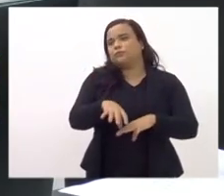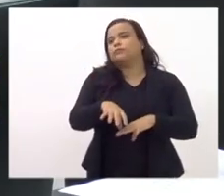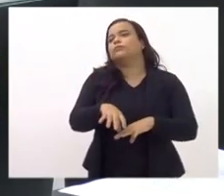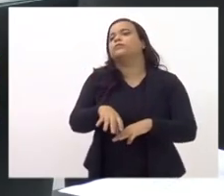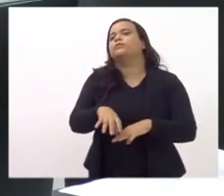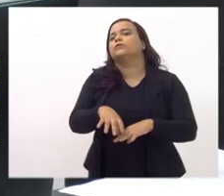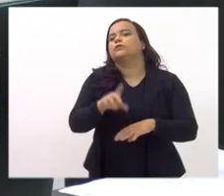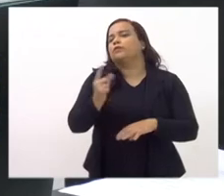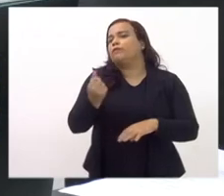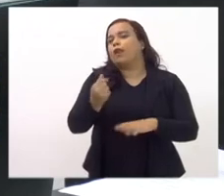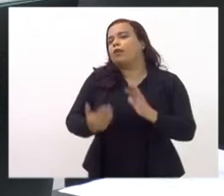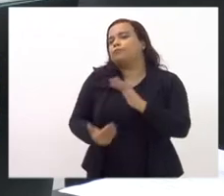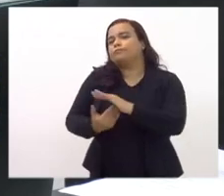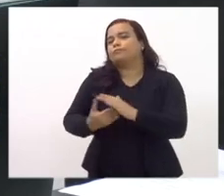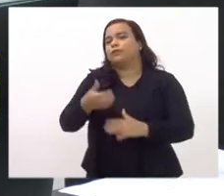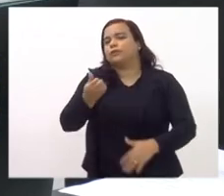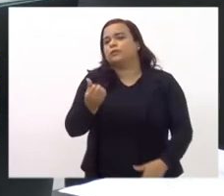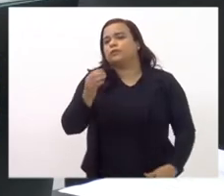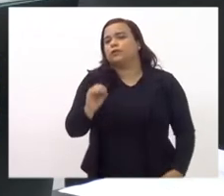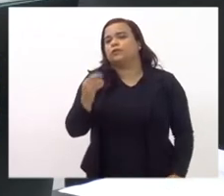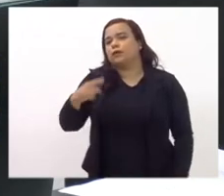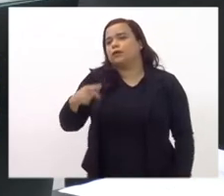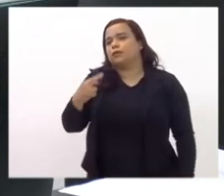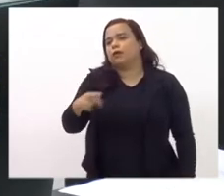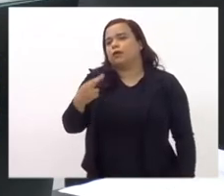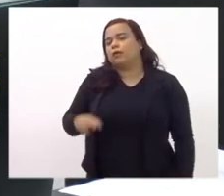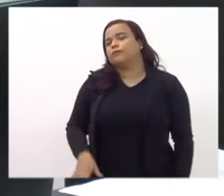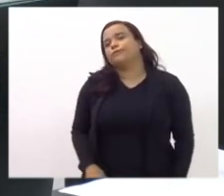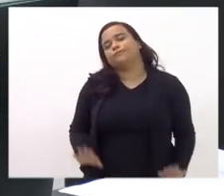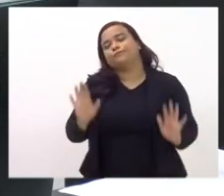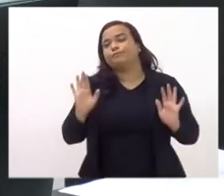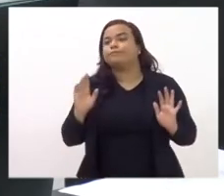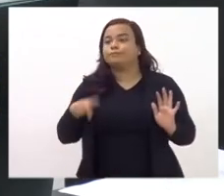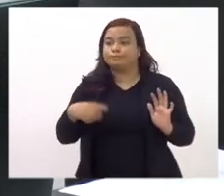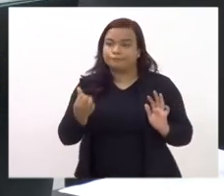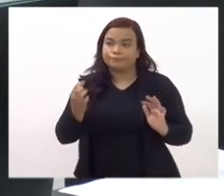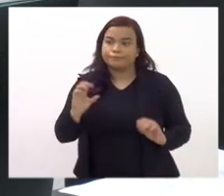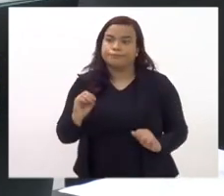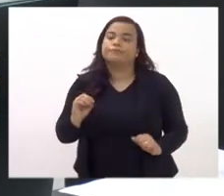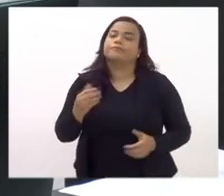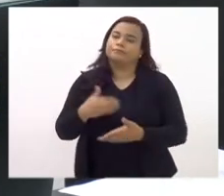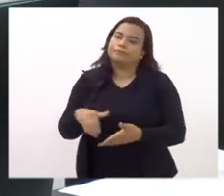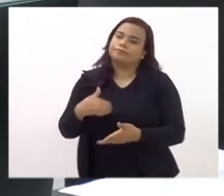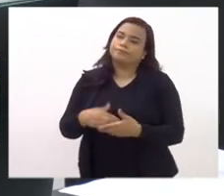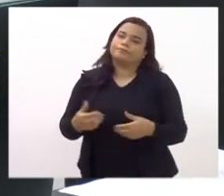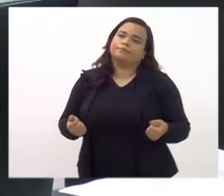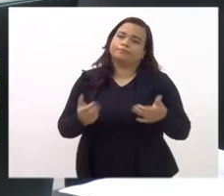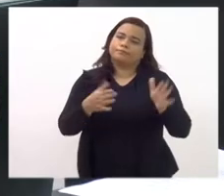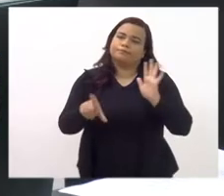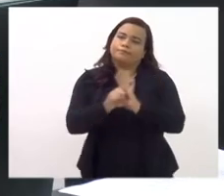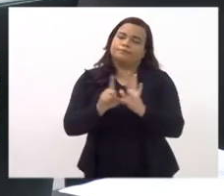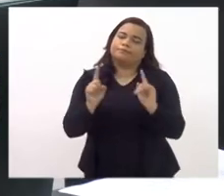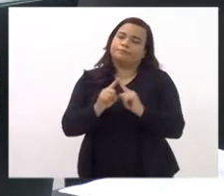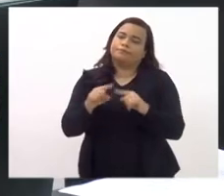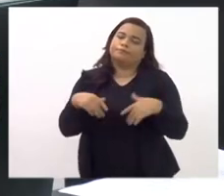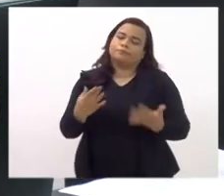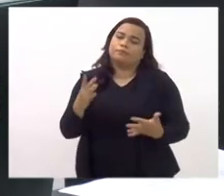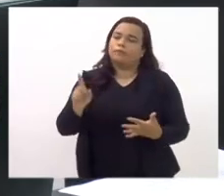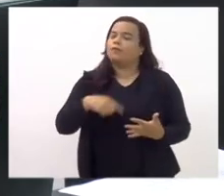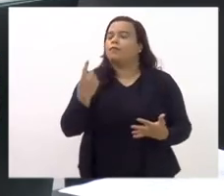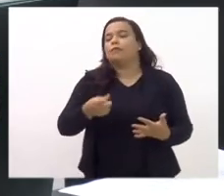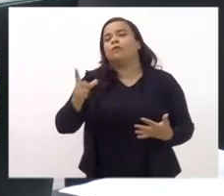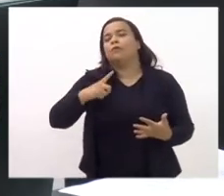de R$ 60, que são os 60 passes que a Secretaria de Estado de Educação fornece por essa legislação. Então, a gente vai ter ainda